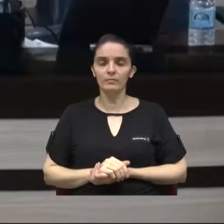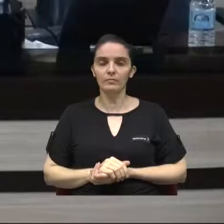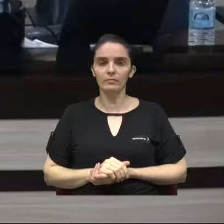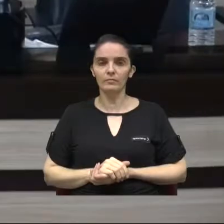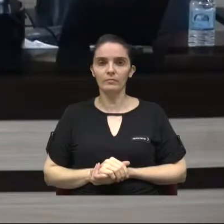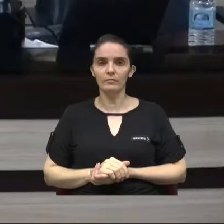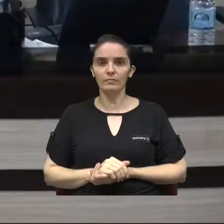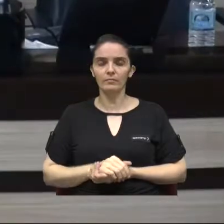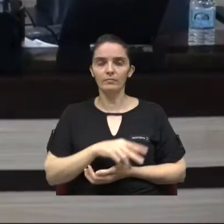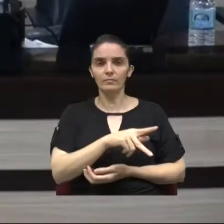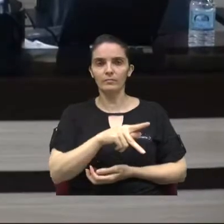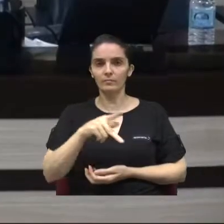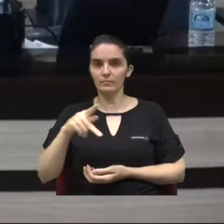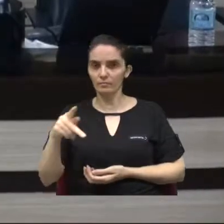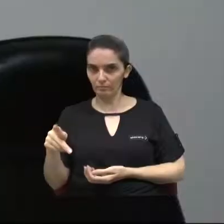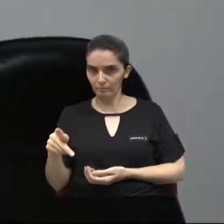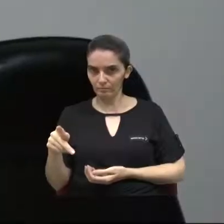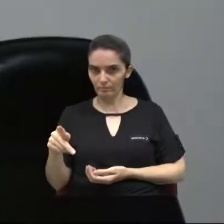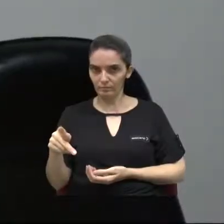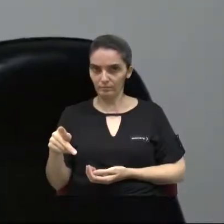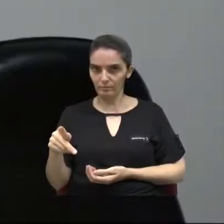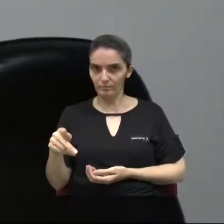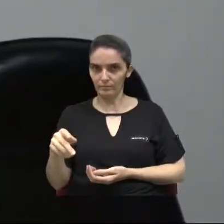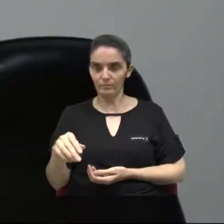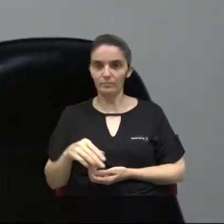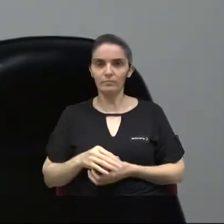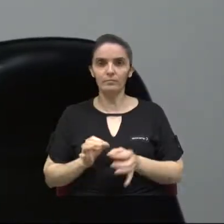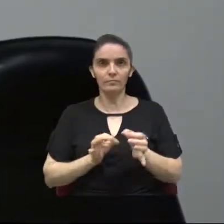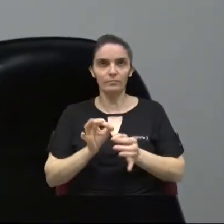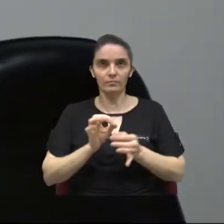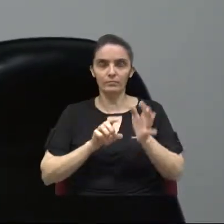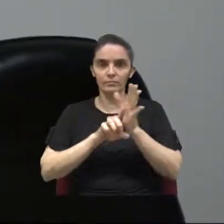Senhor presidente, é o seguinte, eu fiz esse requerimento